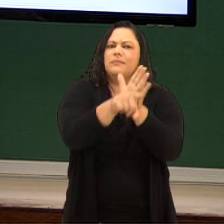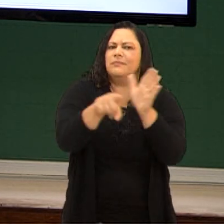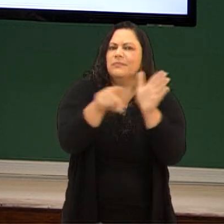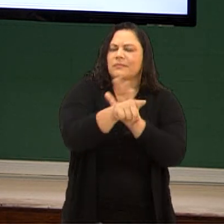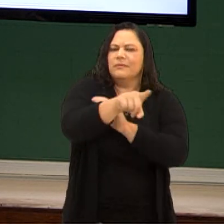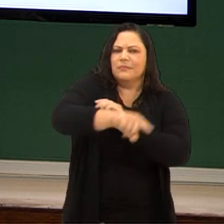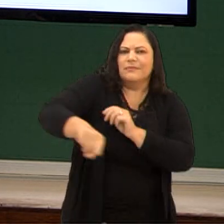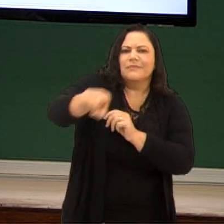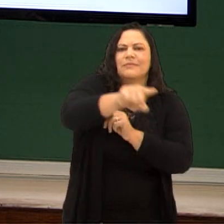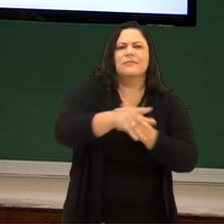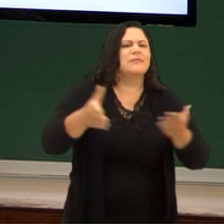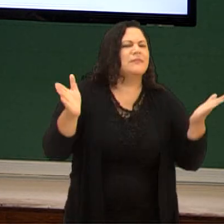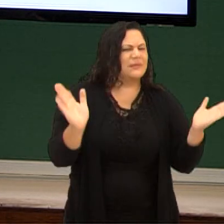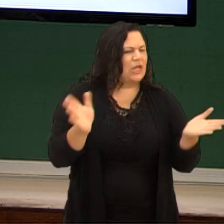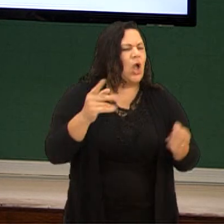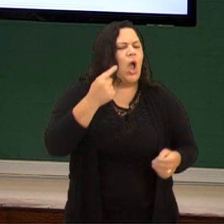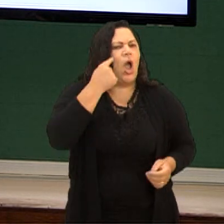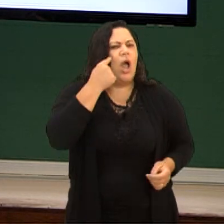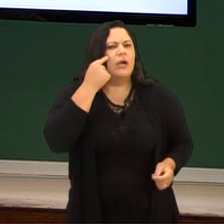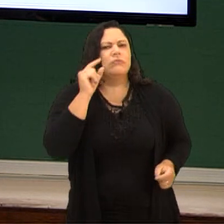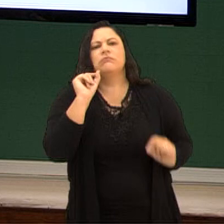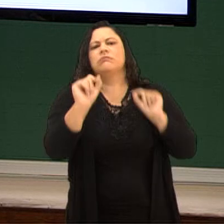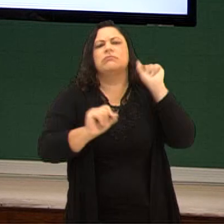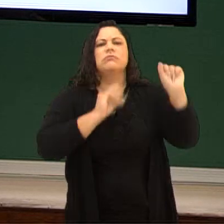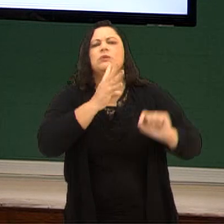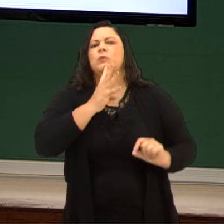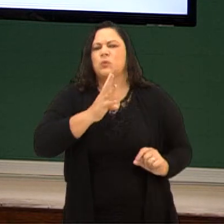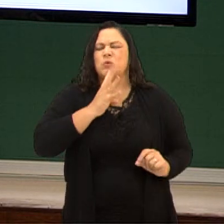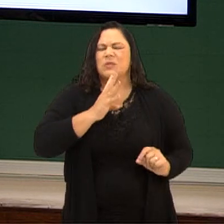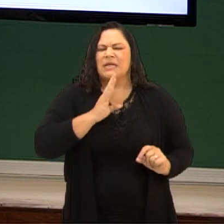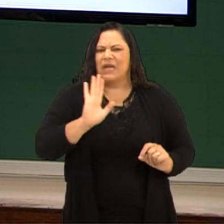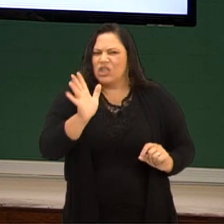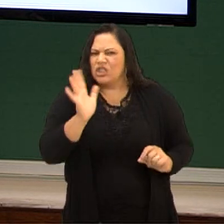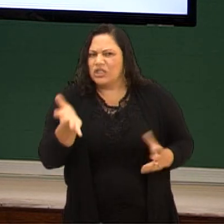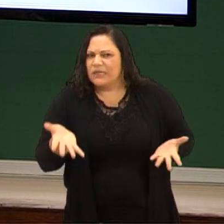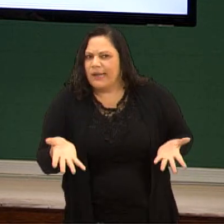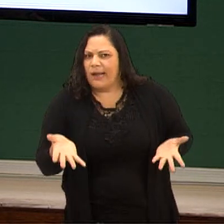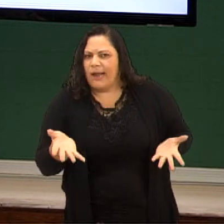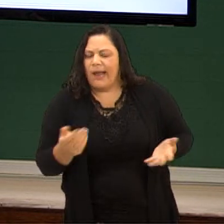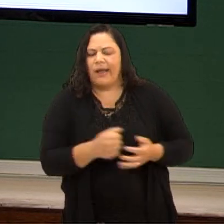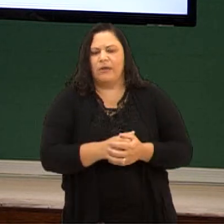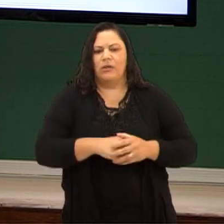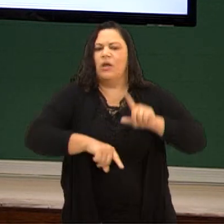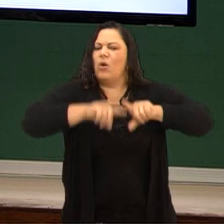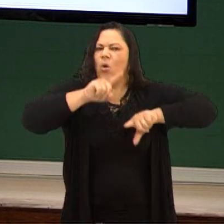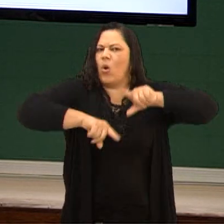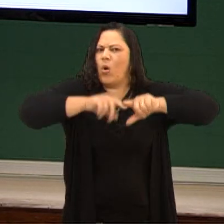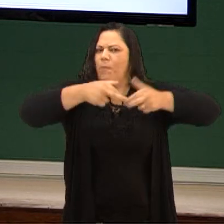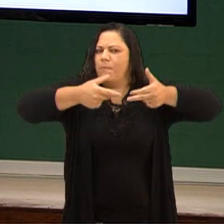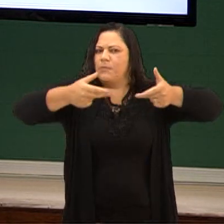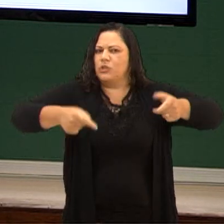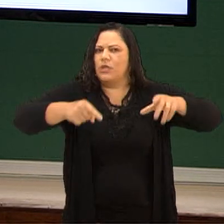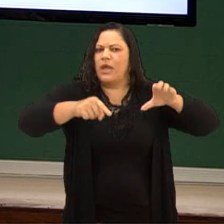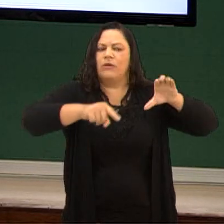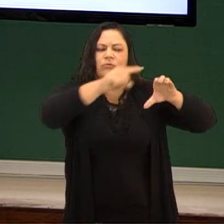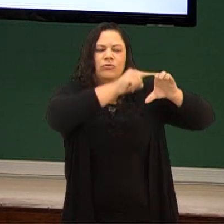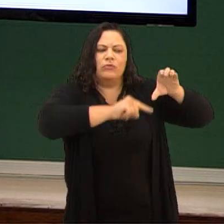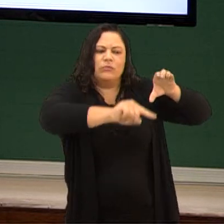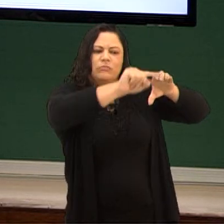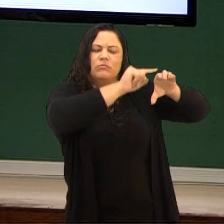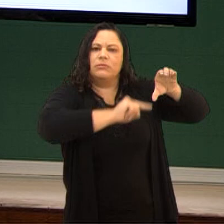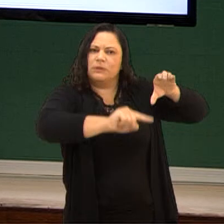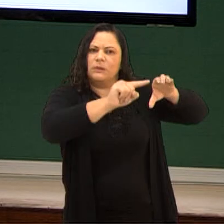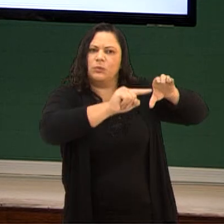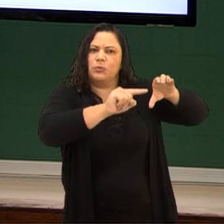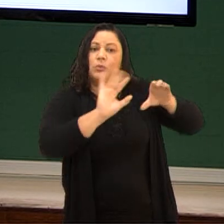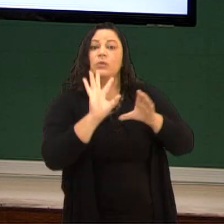seguinte: você já conhece objetos circulares, não é? Aí na casa de vocês, em algum momento, na vida,